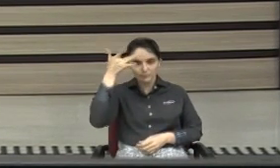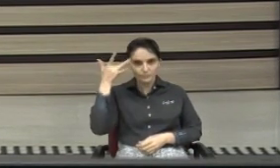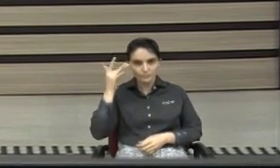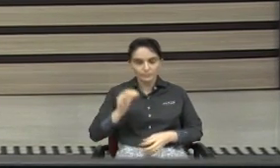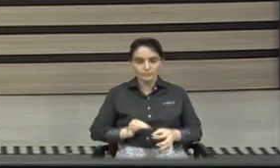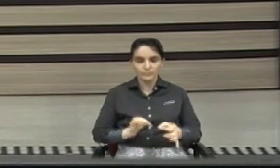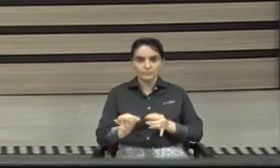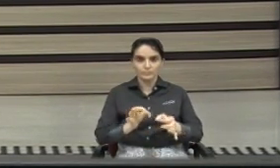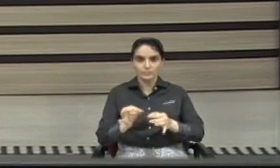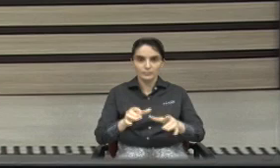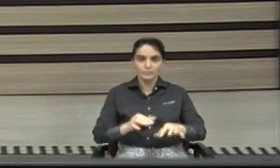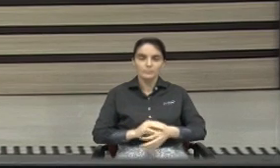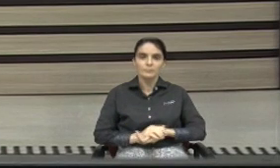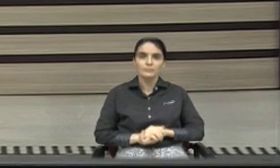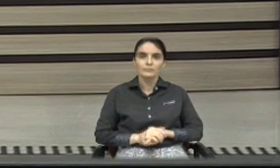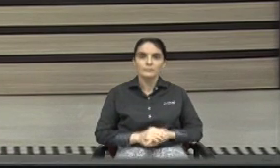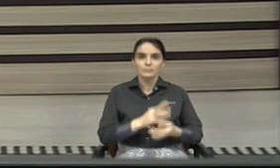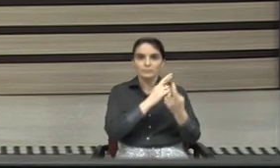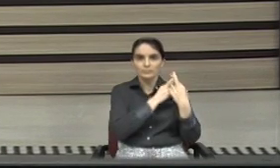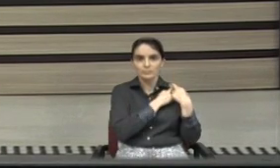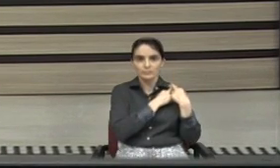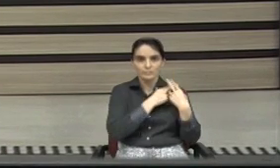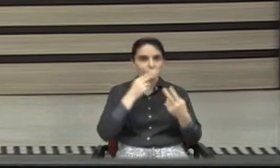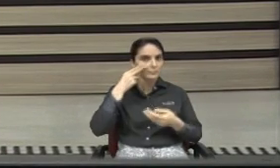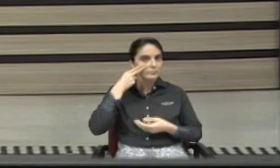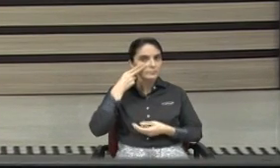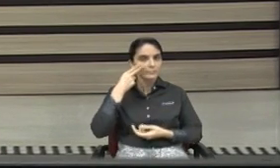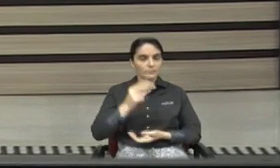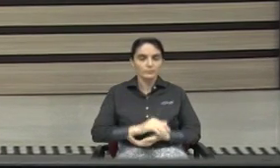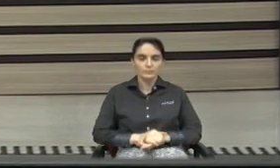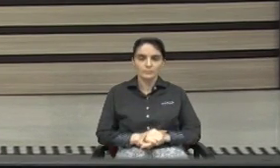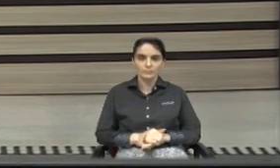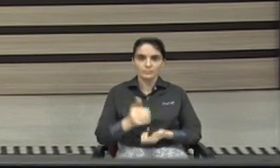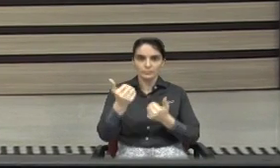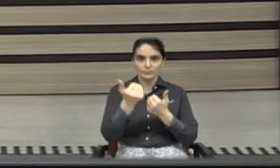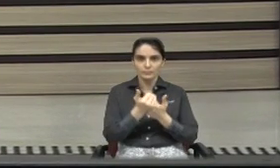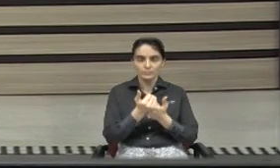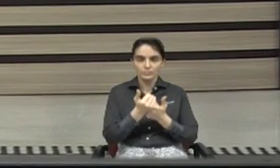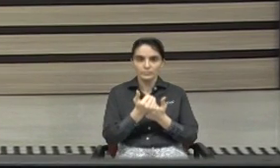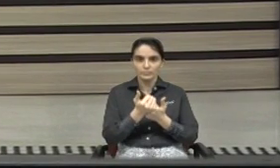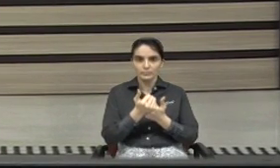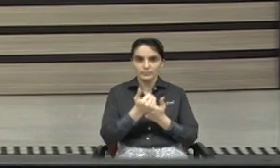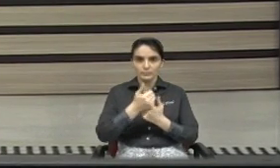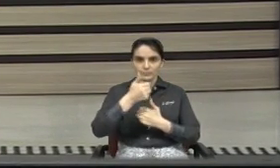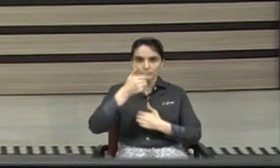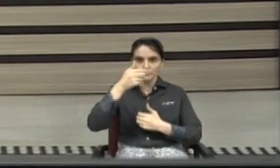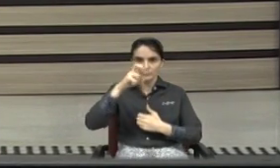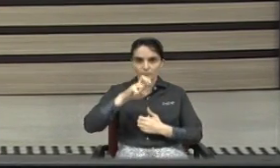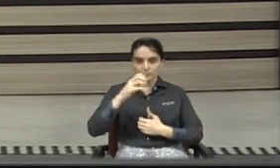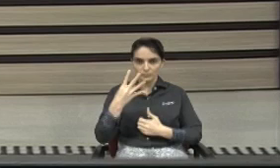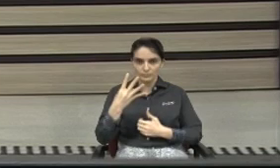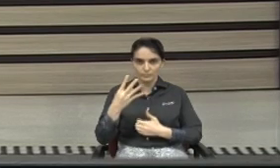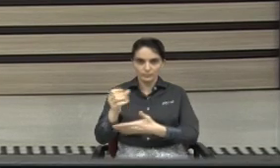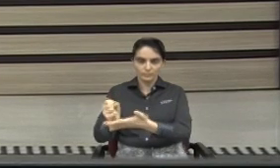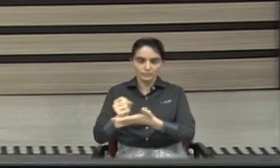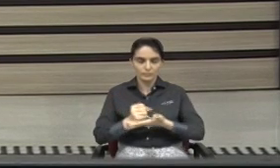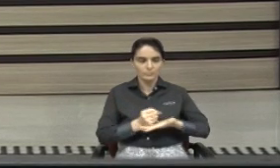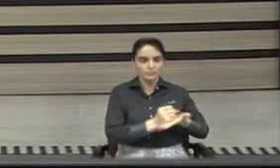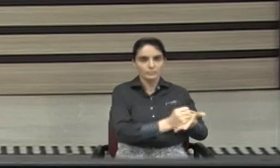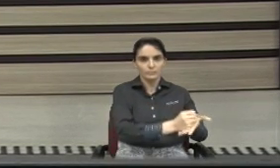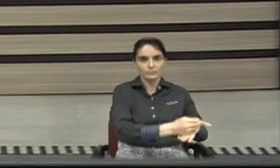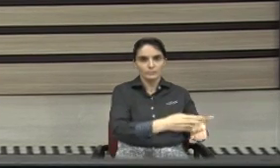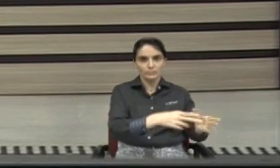outras providências. Autor, vereador Bruno Bortolã. O substitutivo número 54 é recebido pela mesa e encaminhado